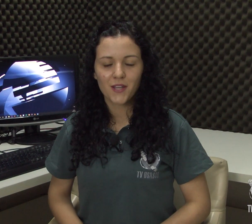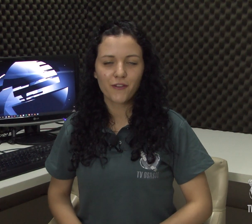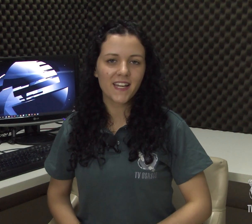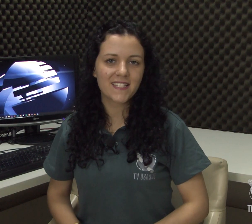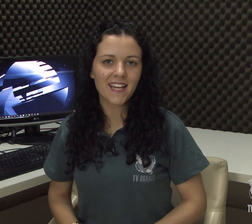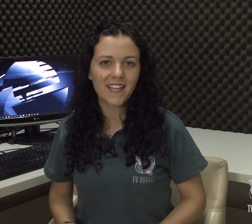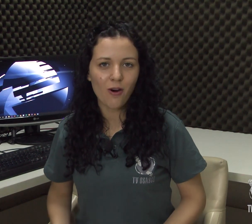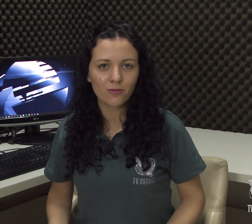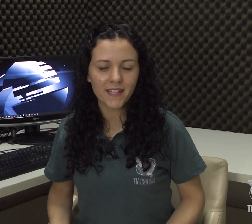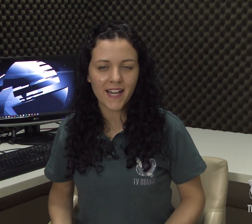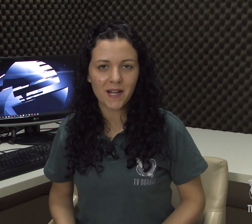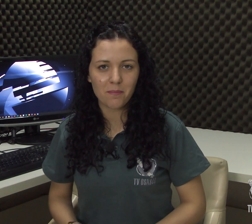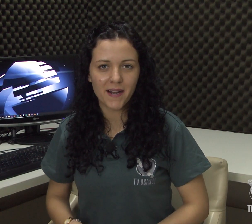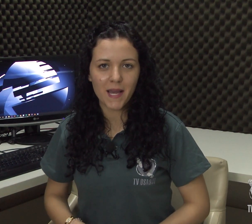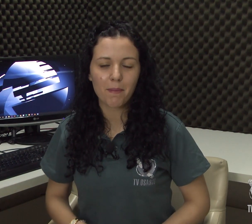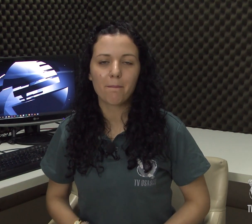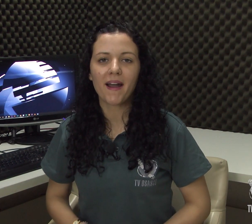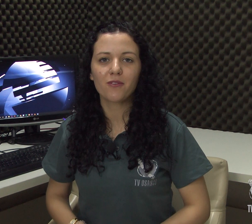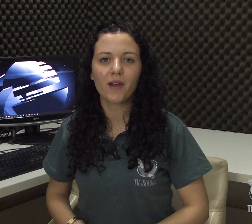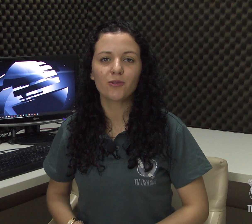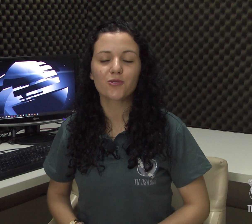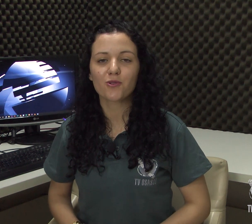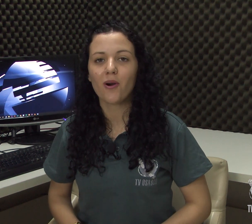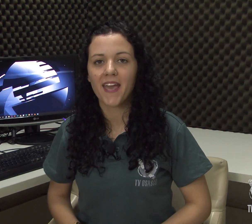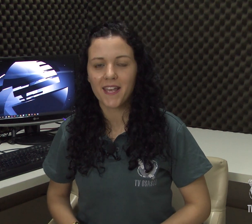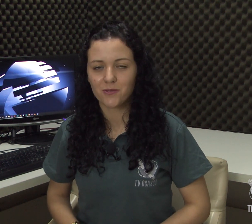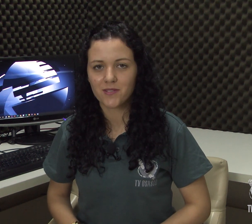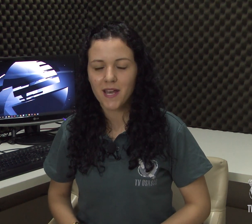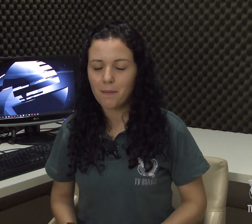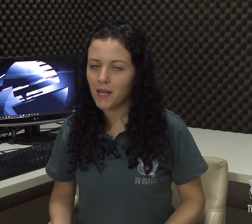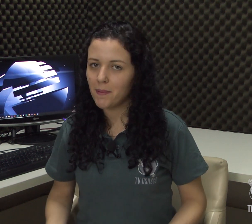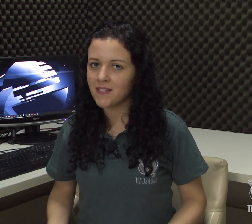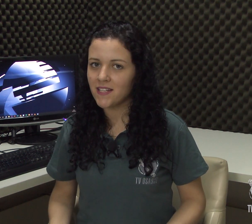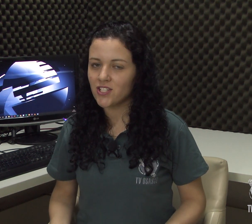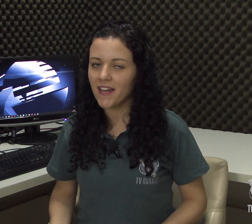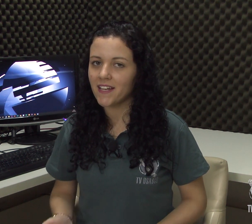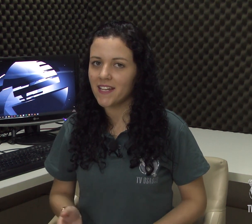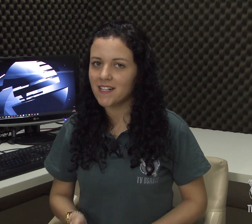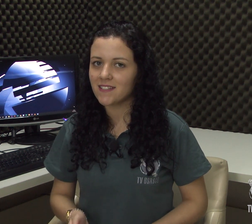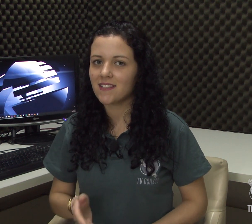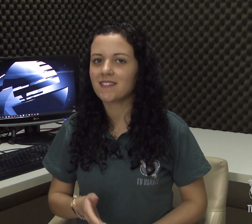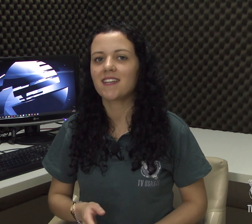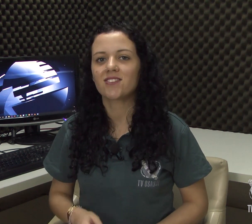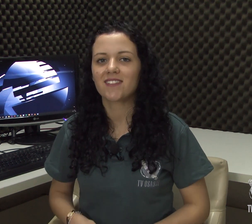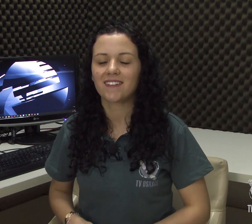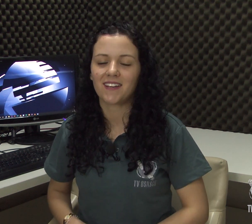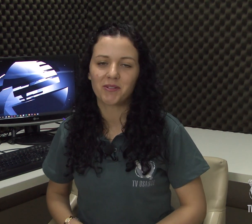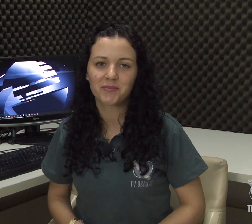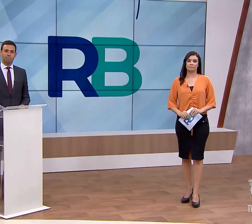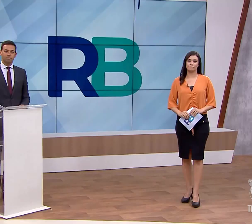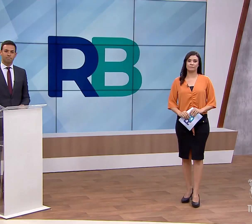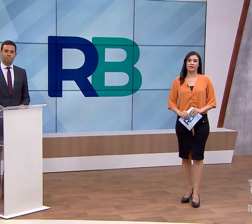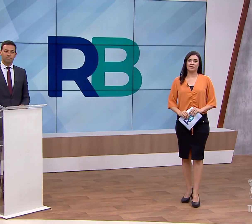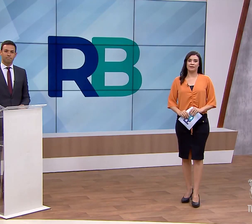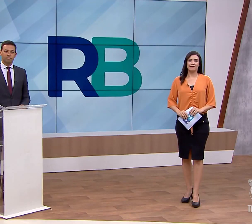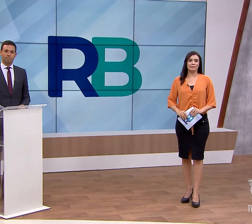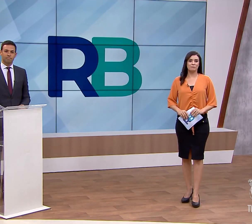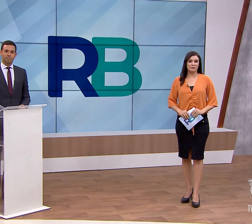E foi lançada ontem a campanha Papai Noel dos Correios para presentear crianças neste Natal.